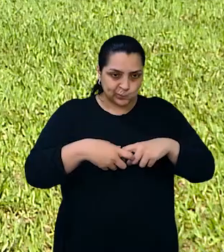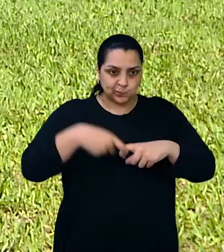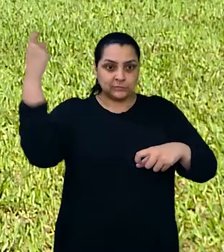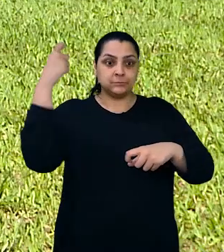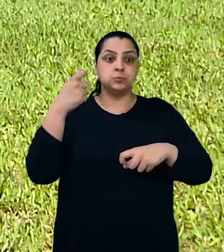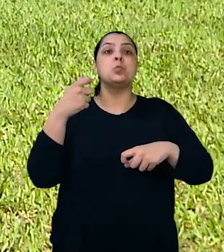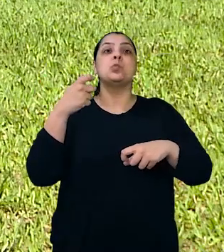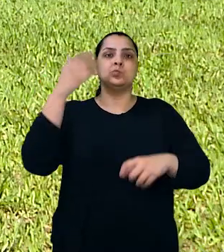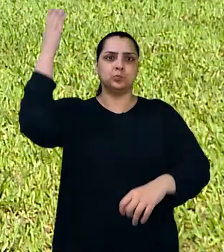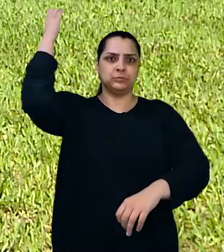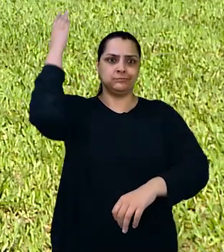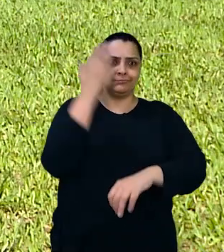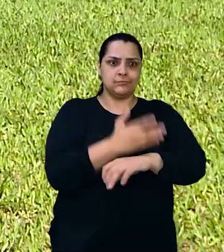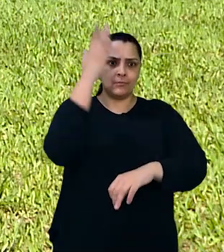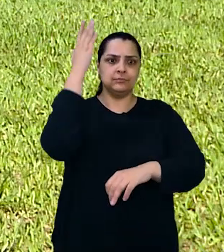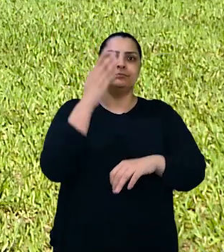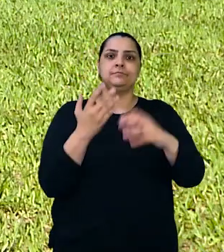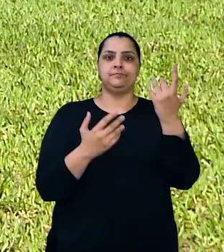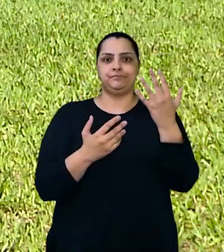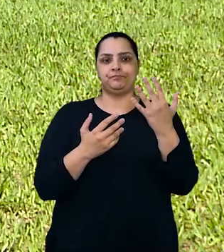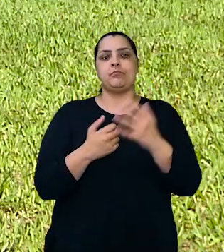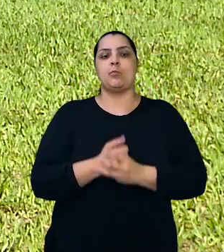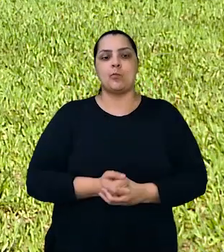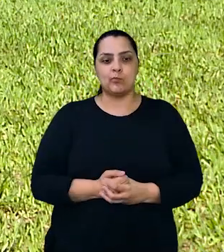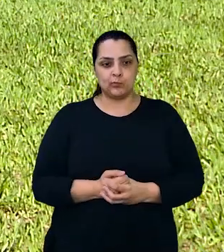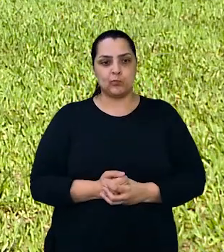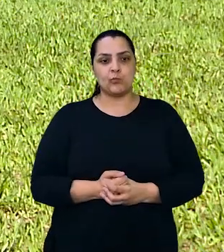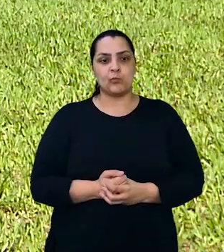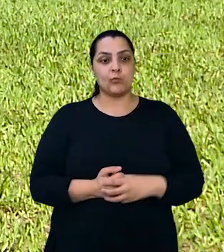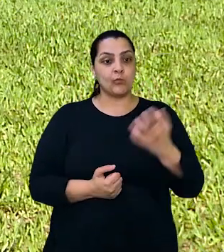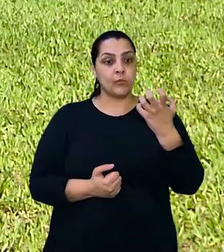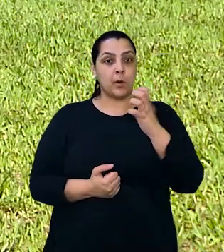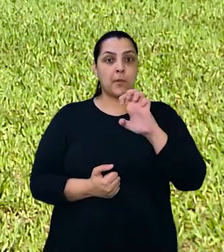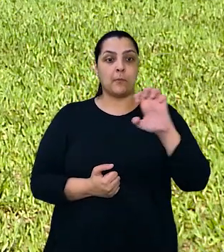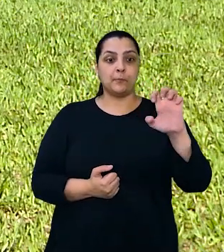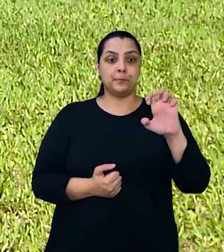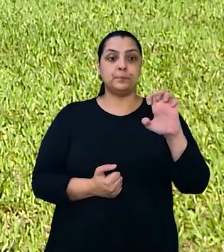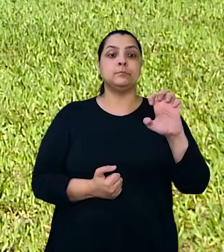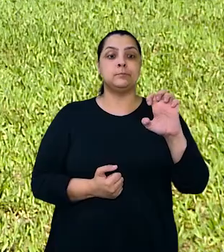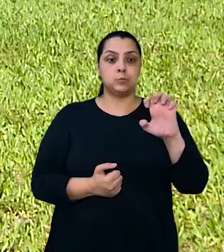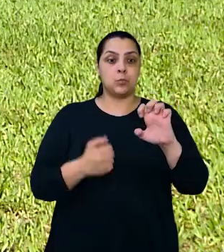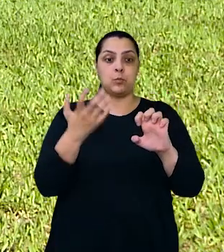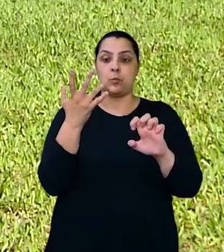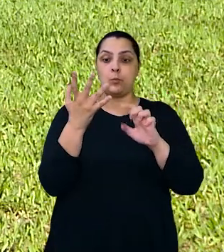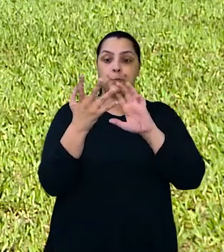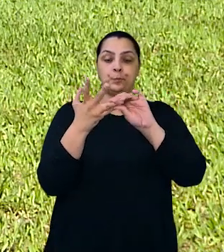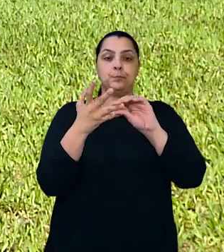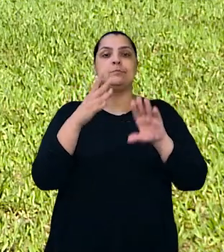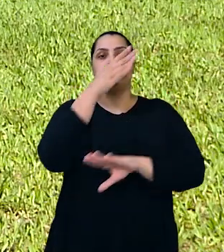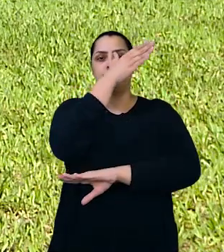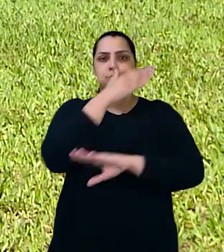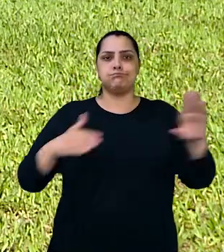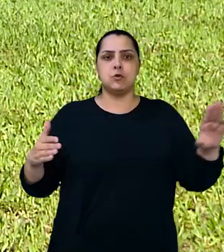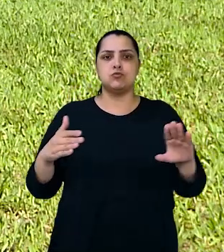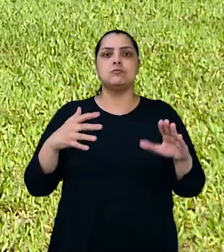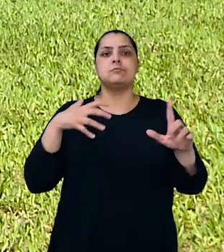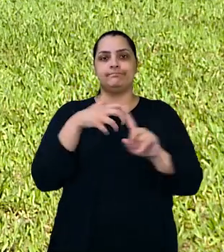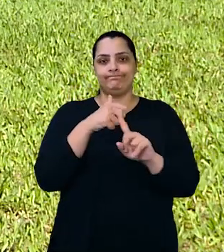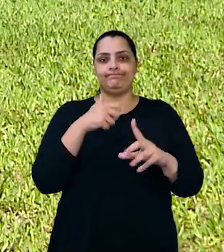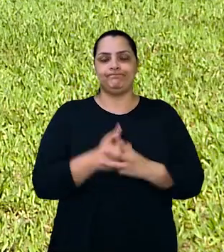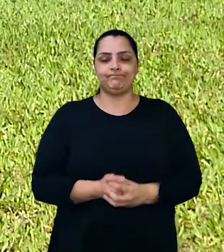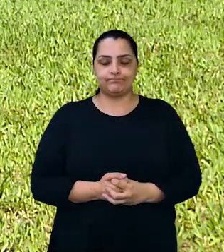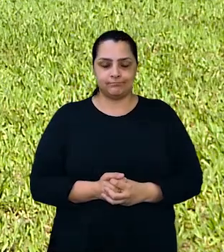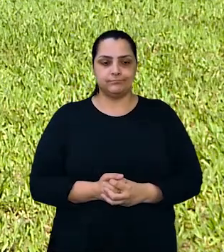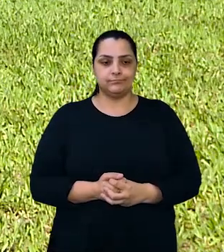e a estrutura caiu, atingindo o trabalhador. A mão esquerda dele e 2 dedos da mão direita foram decepados no